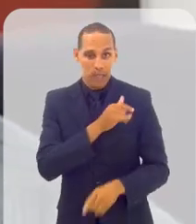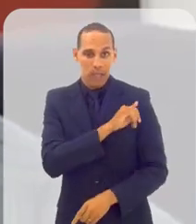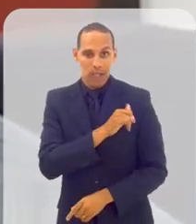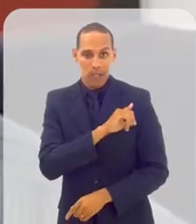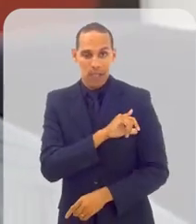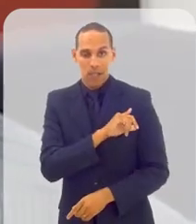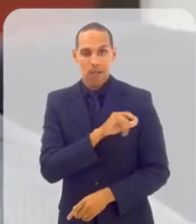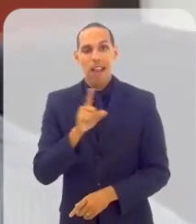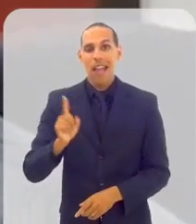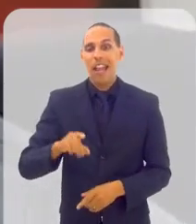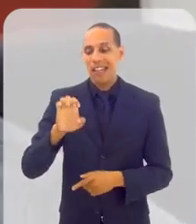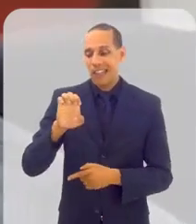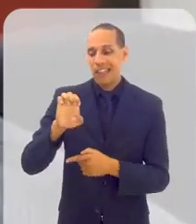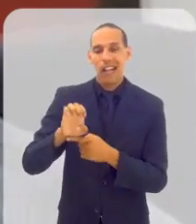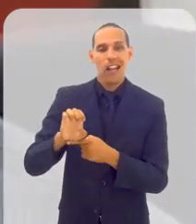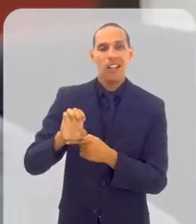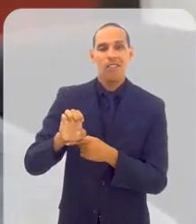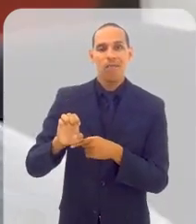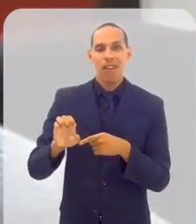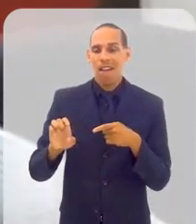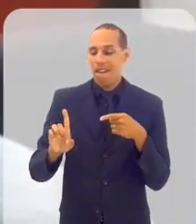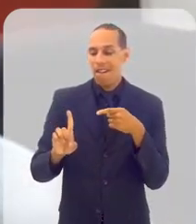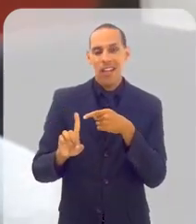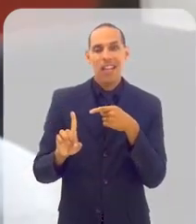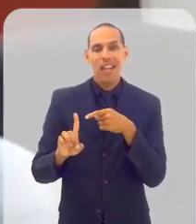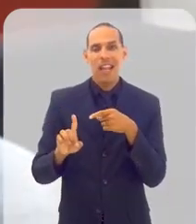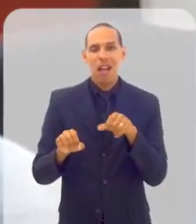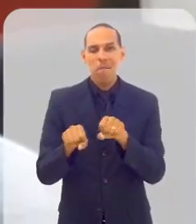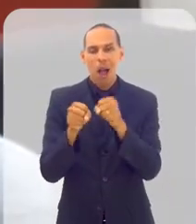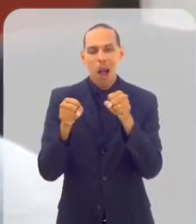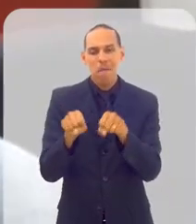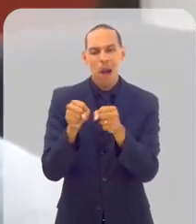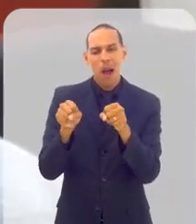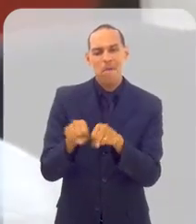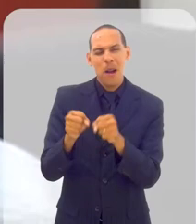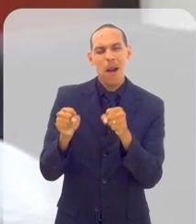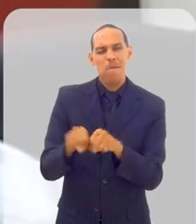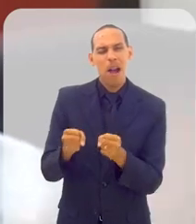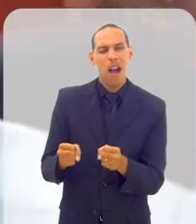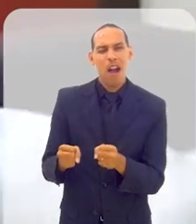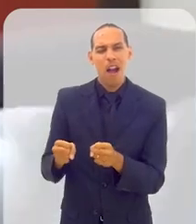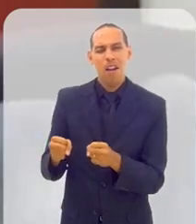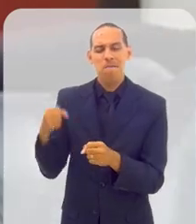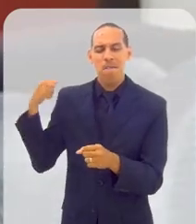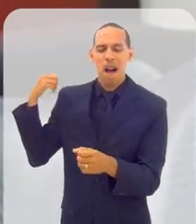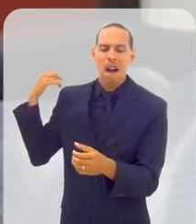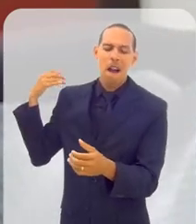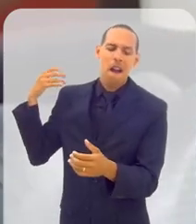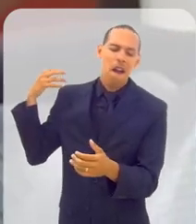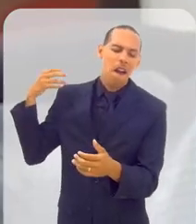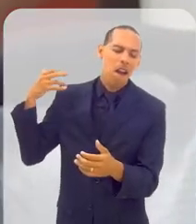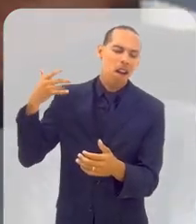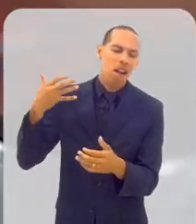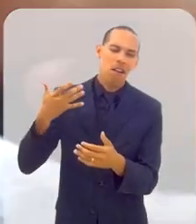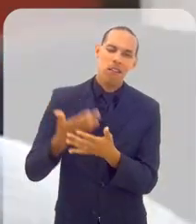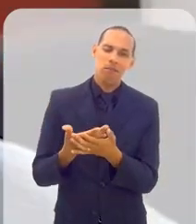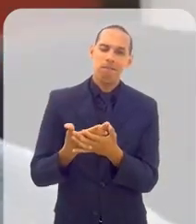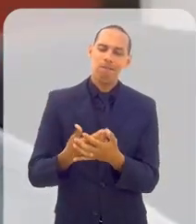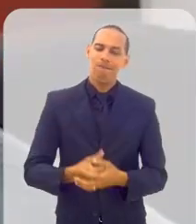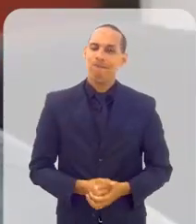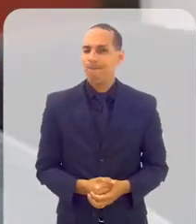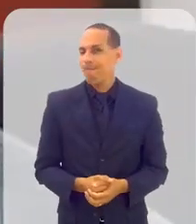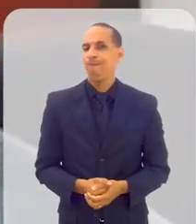Rio de Janeiro foi um estado que foi sendo dilapidado aí ao longo dos anos,